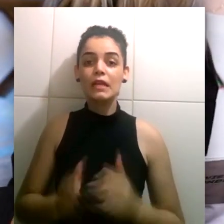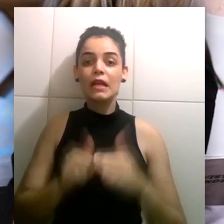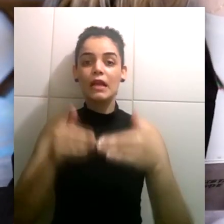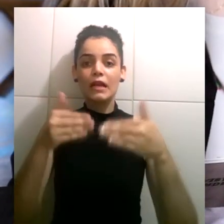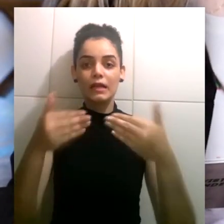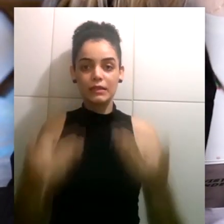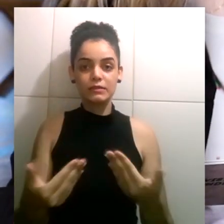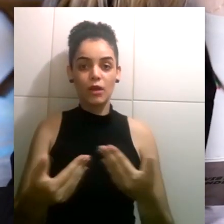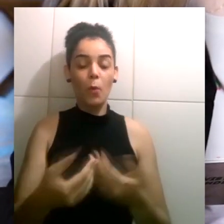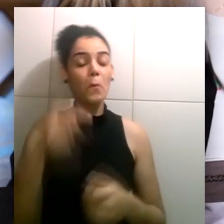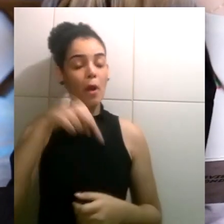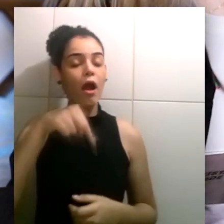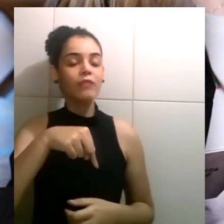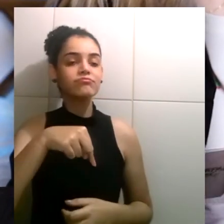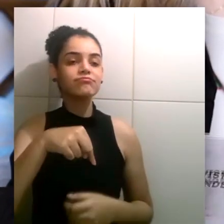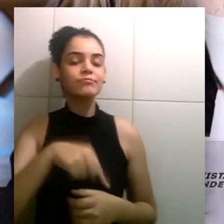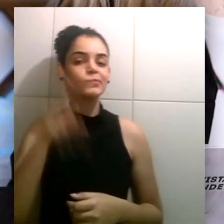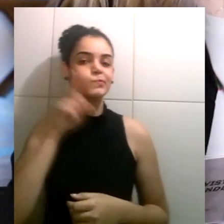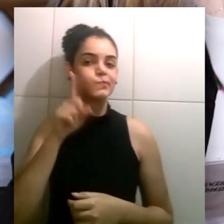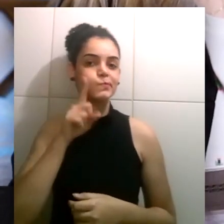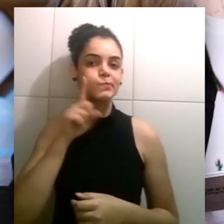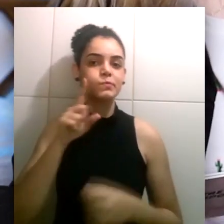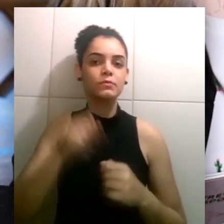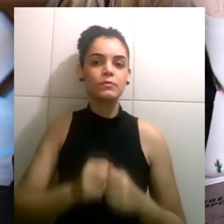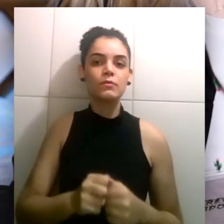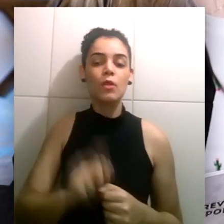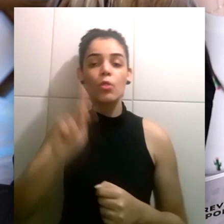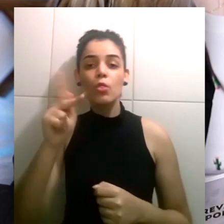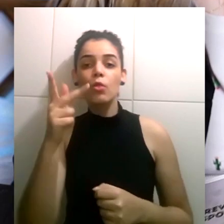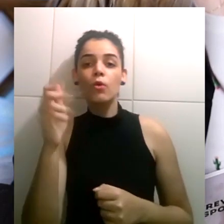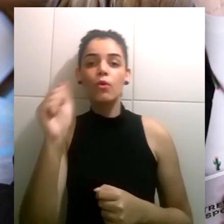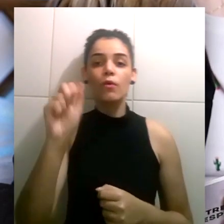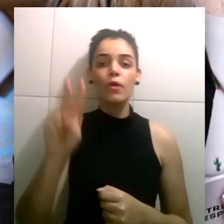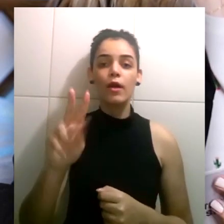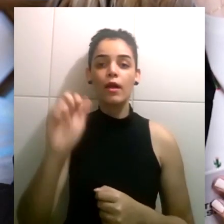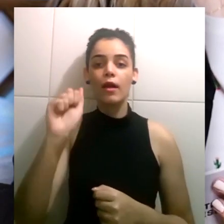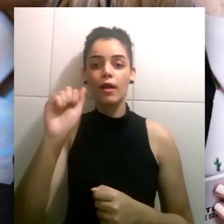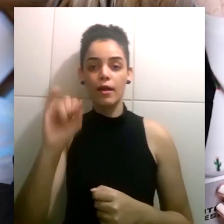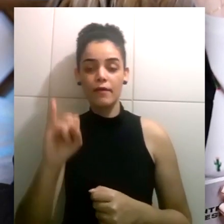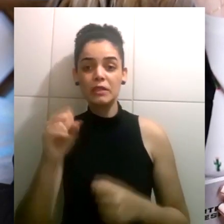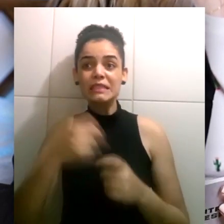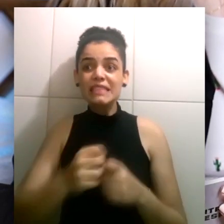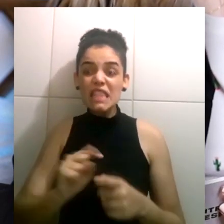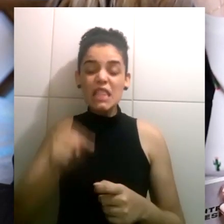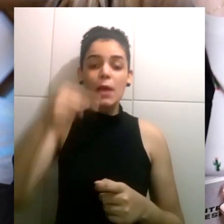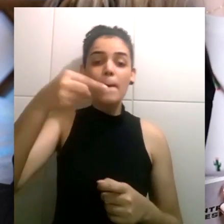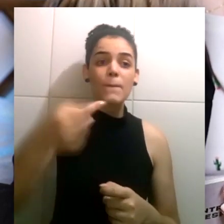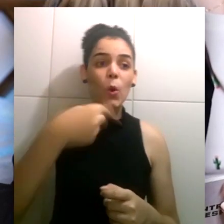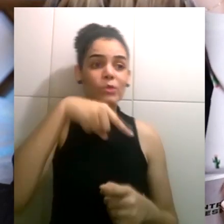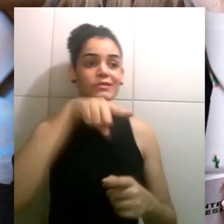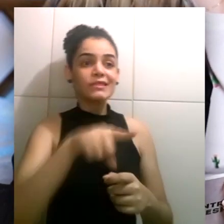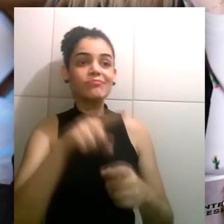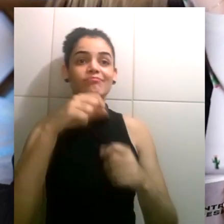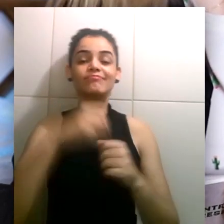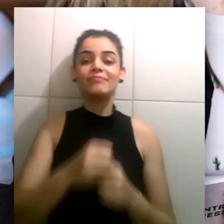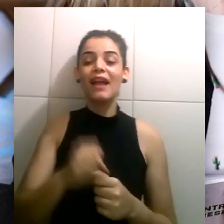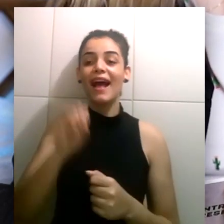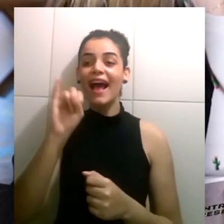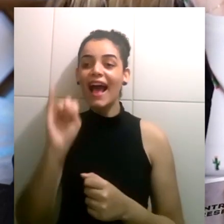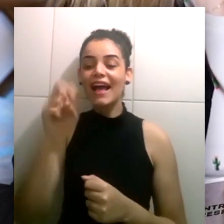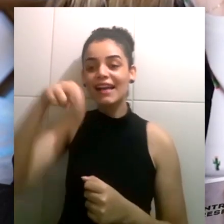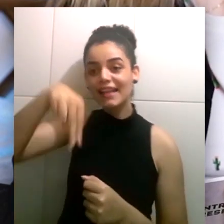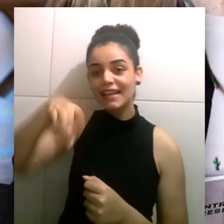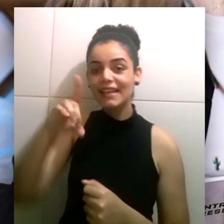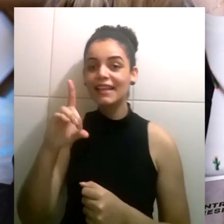E fiz Jocum aqui nos Estados Unidos, né, no Havaí, em Kona, e depois fui pra Índia. E Diferente,